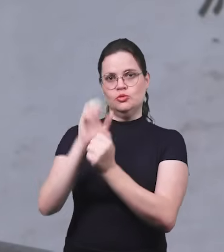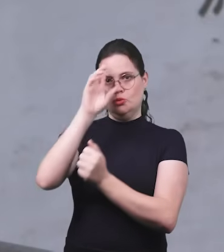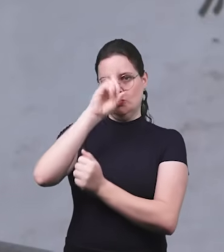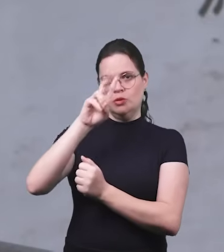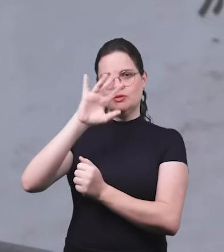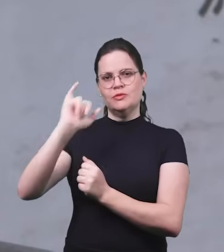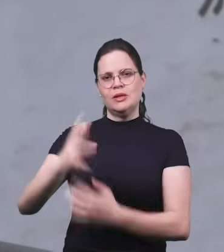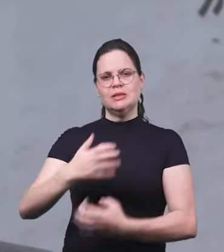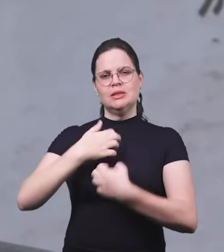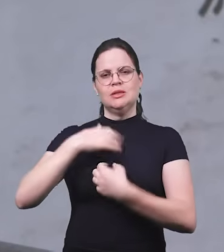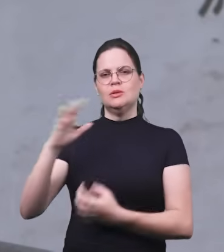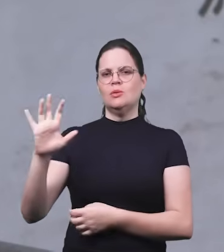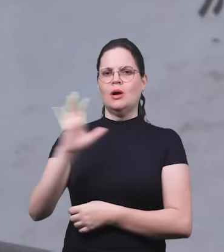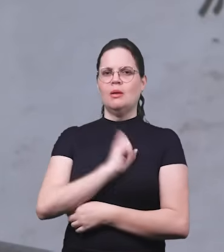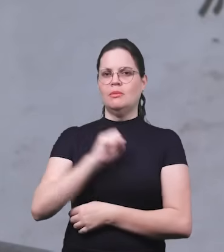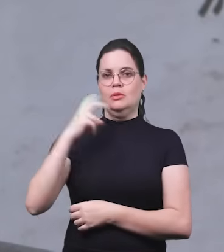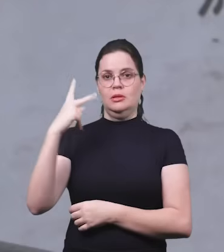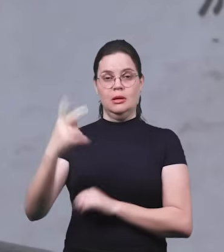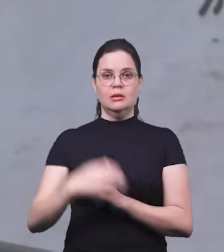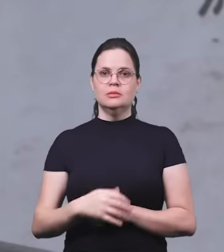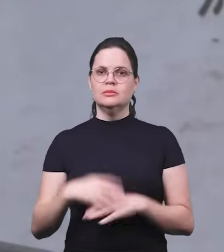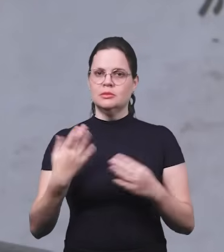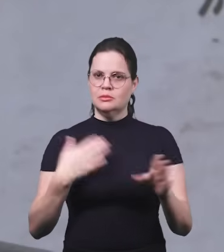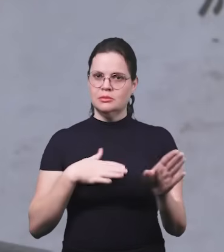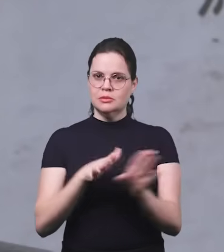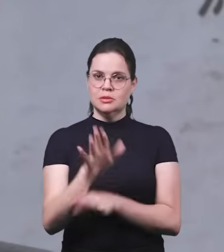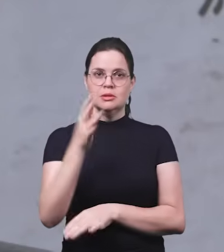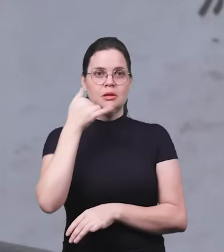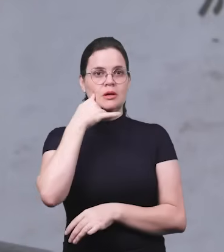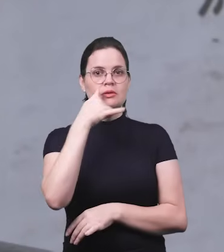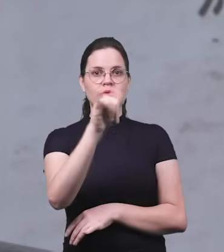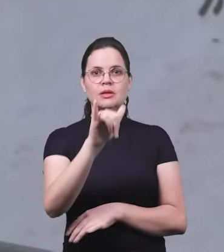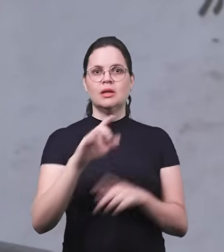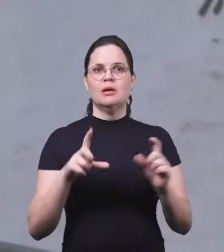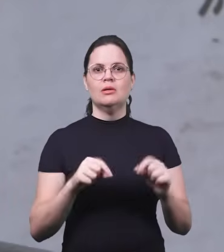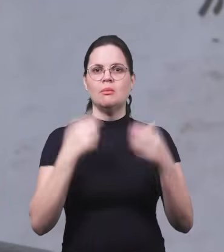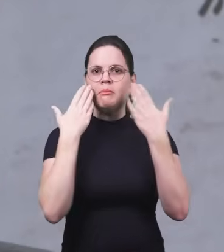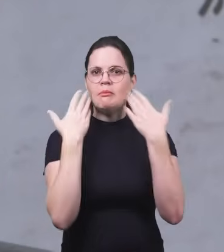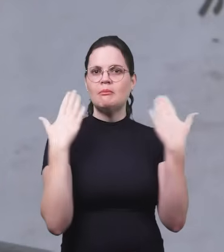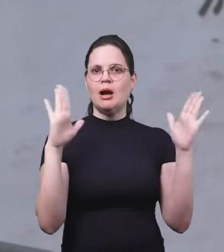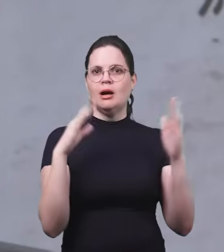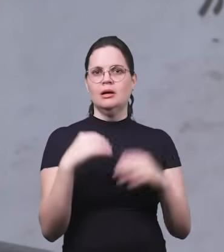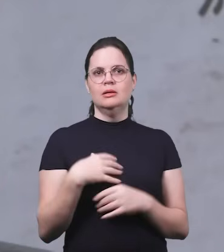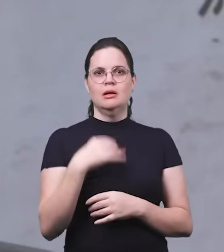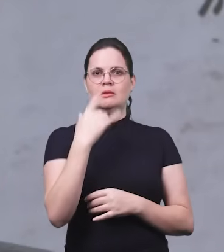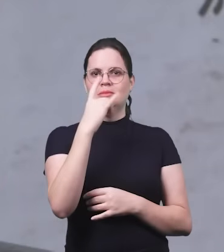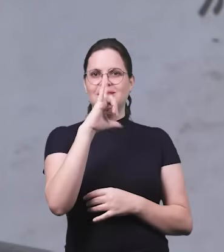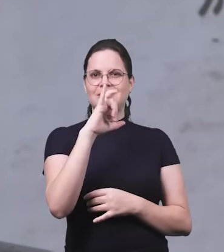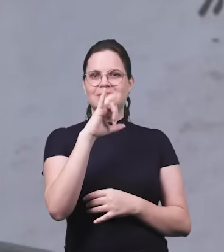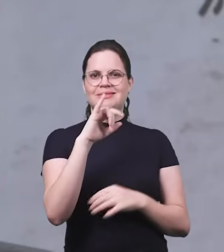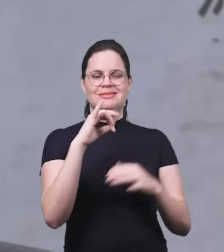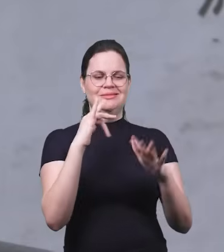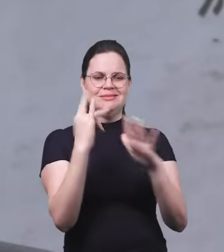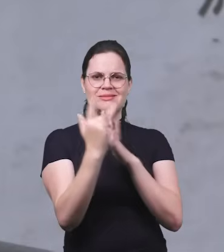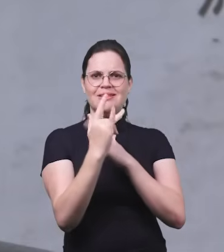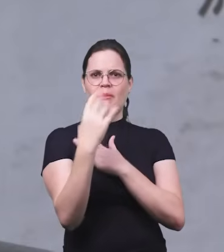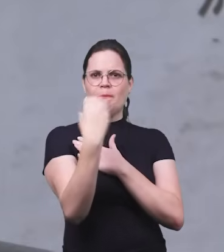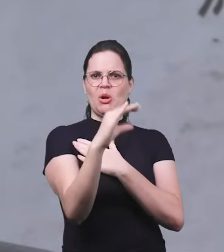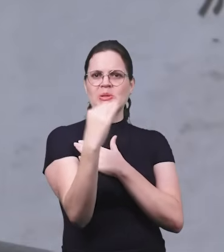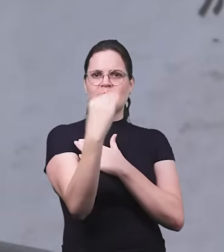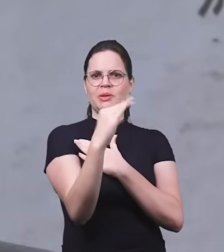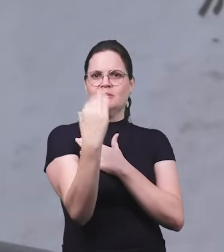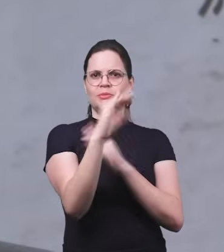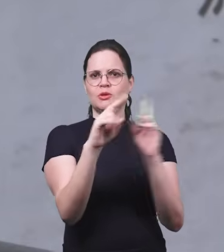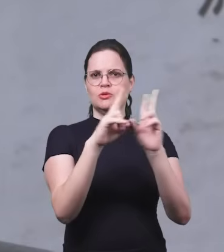assim, evita, assim, até um conselho, né? Evitar de expor. Às vezes a gente expõe o filho na rede social, às